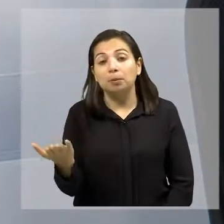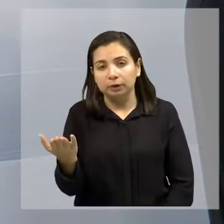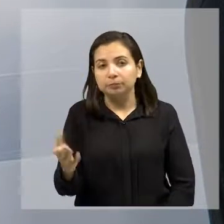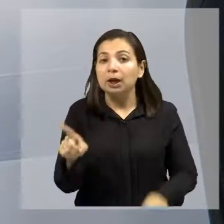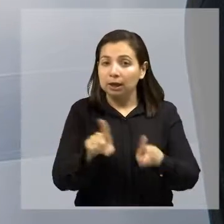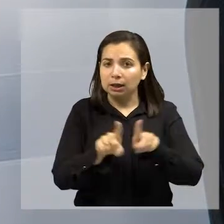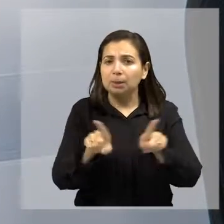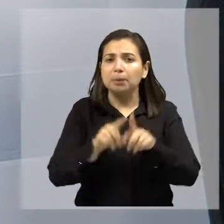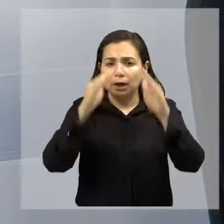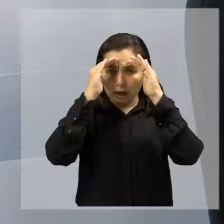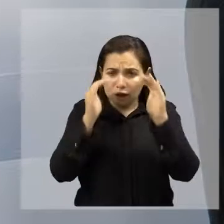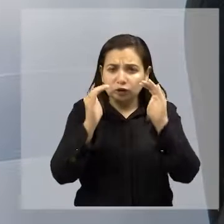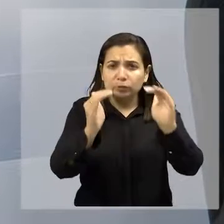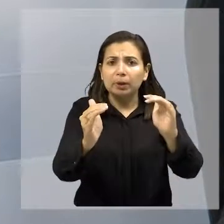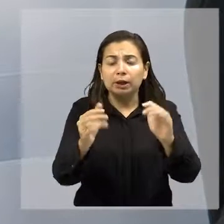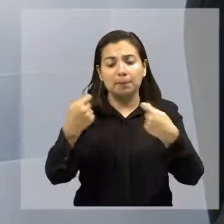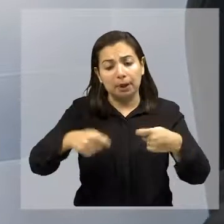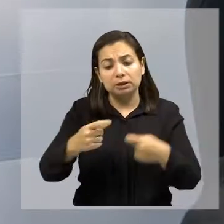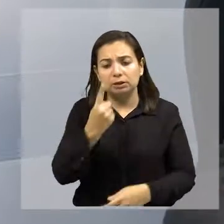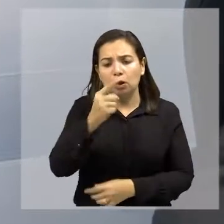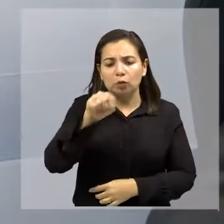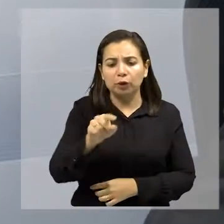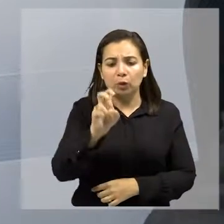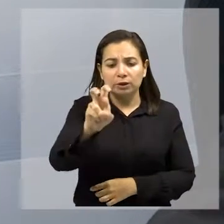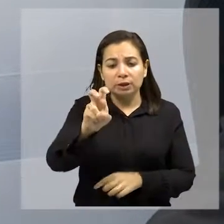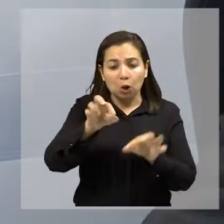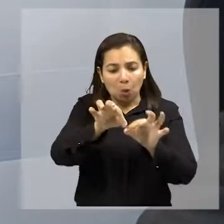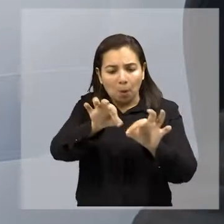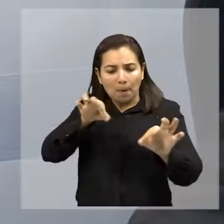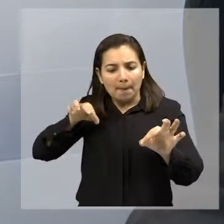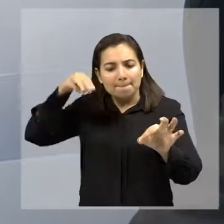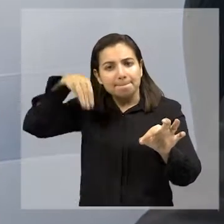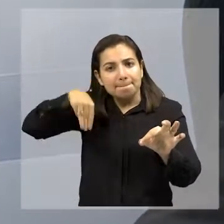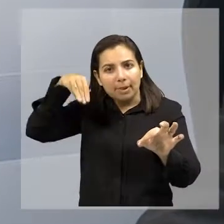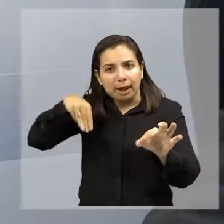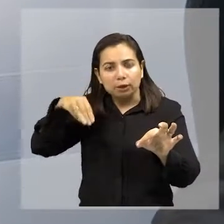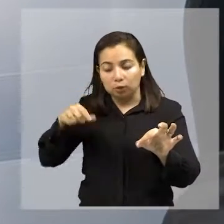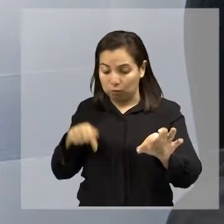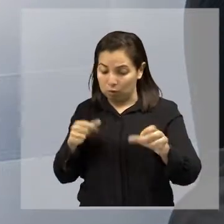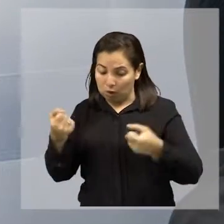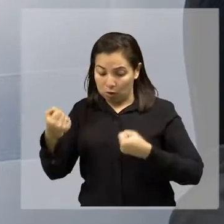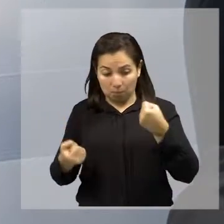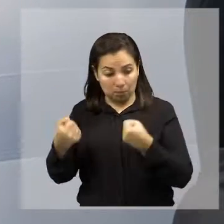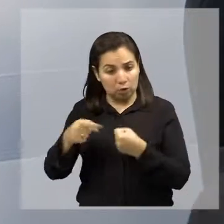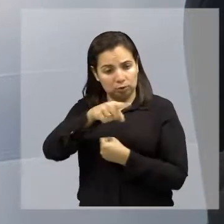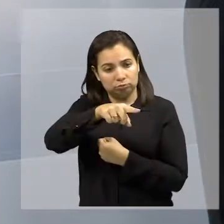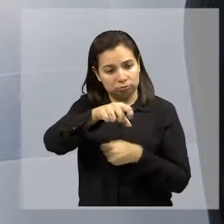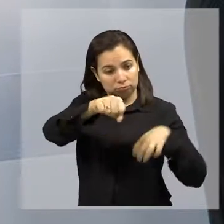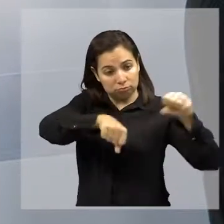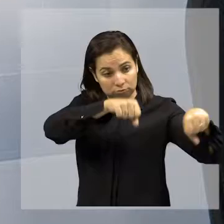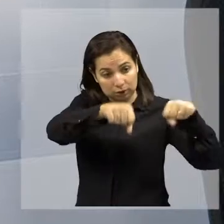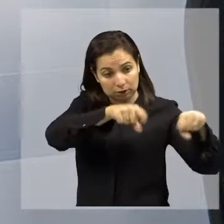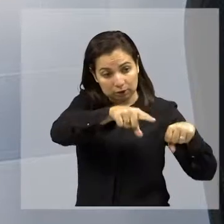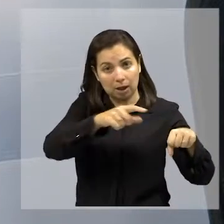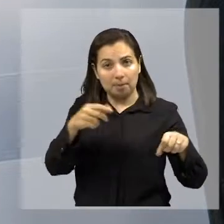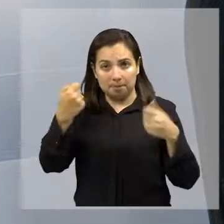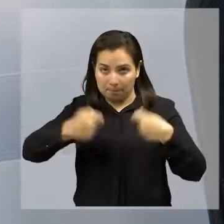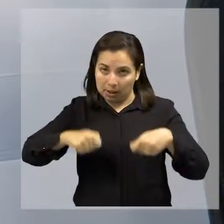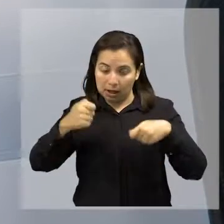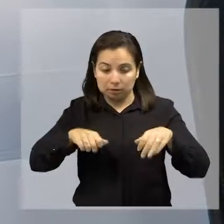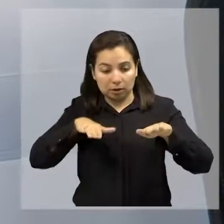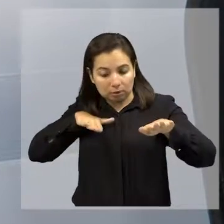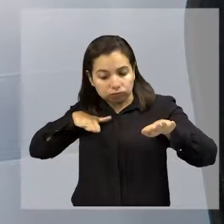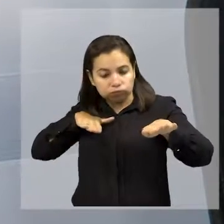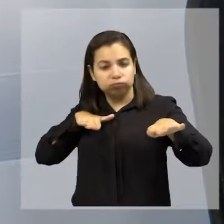o respeito à distância de 1,5 metro entre um motorista e o ciclista. Lembrando que o Código Brasileiro de